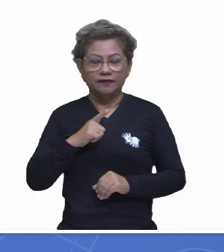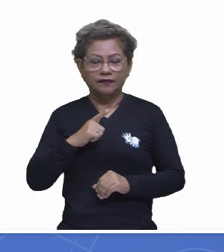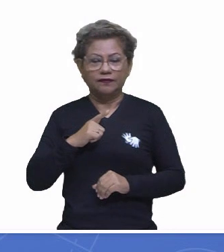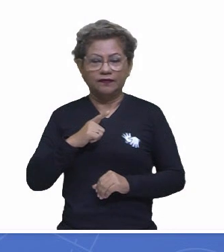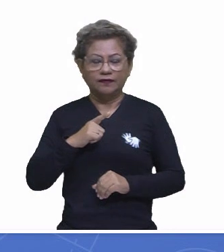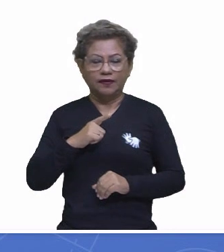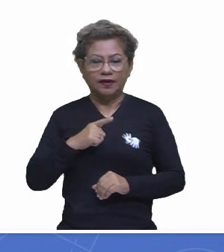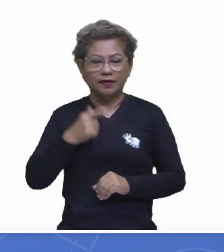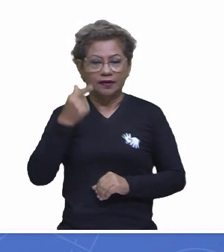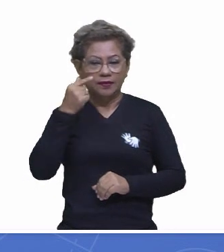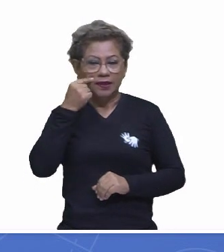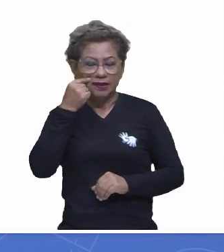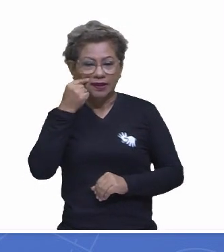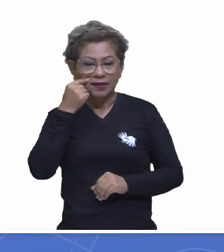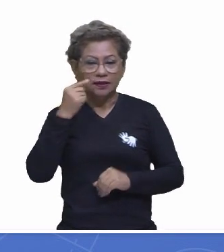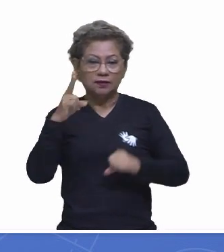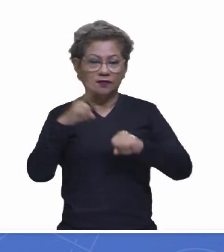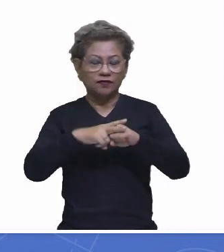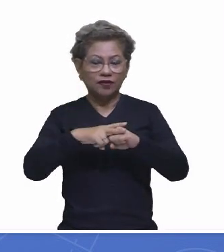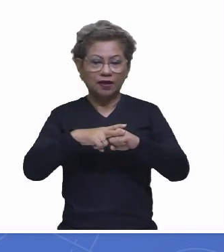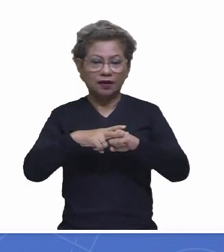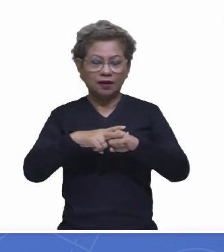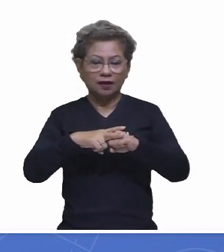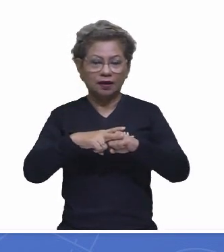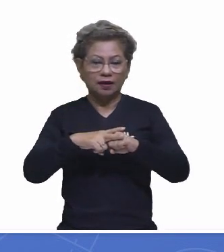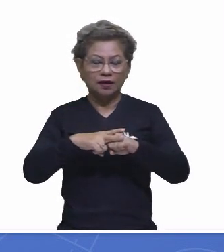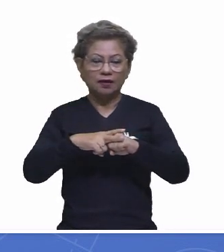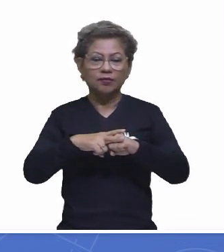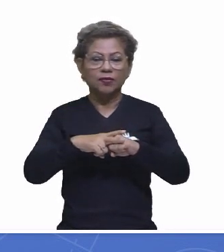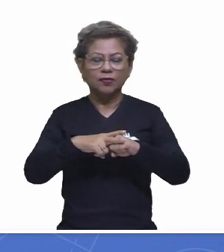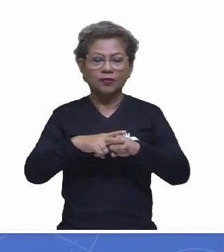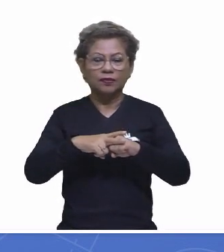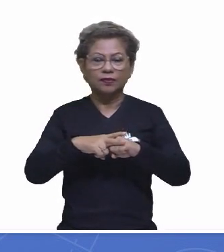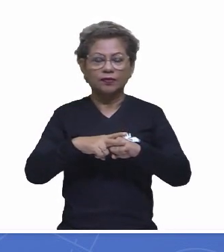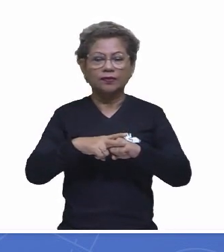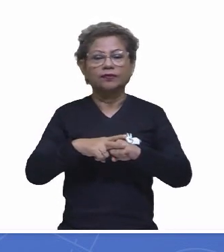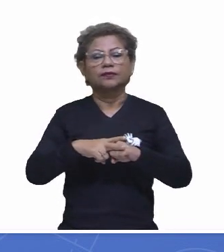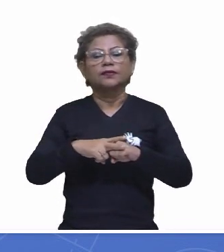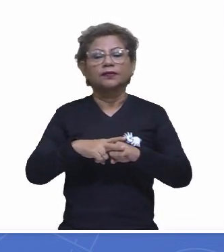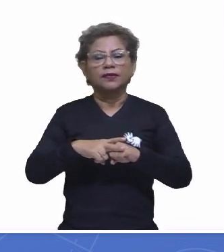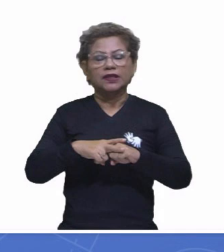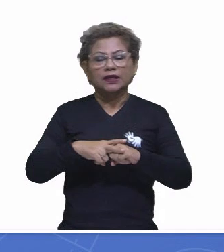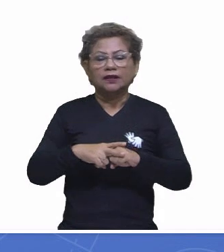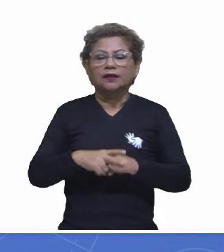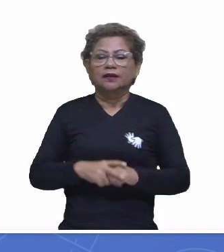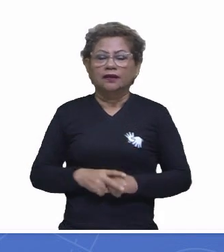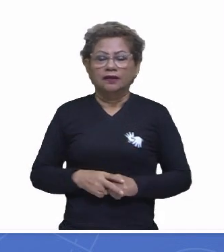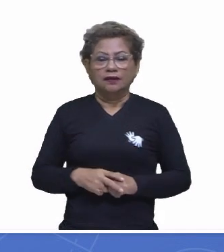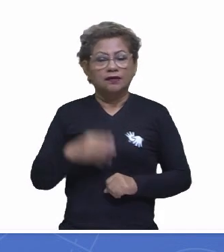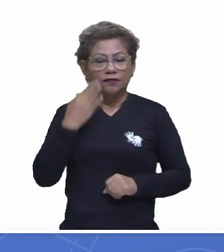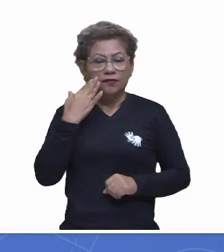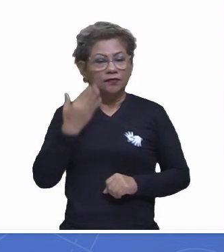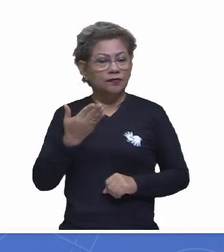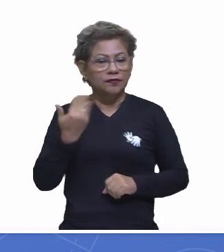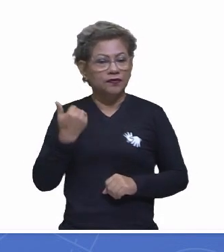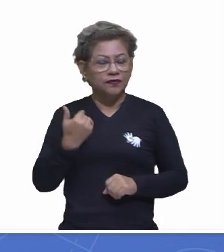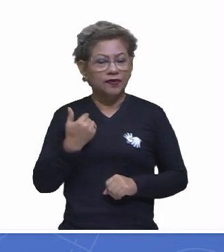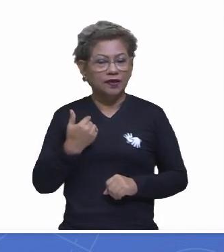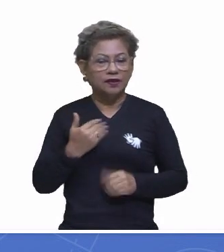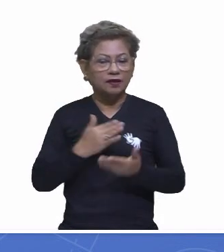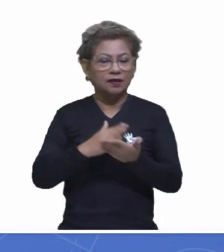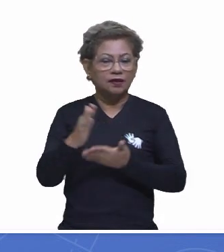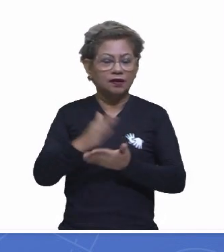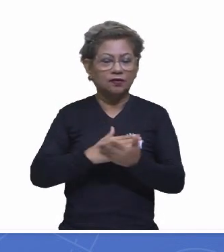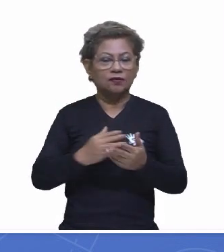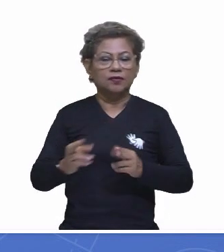verbo principal no gerúndio, né? Ou seja, com a terminação ing em língua inglesa. Vamos ver algumas respostas aí dos nossos alunos,